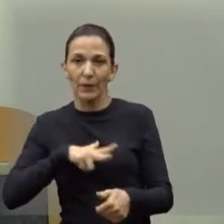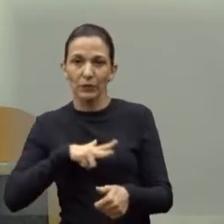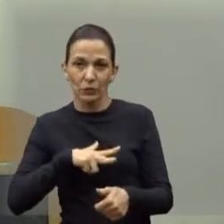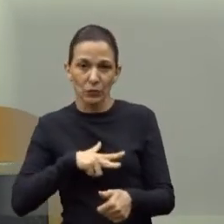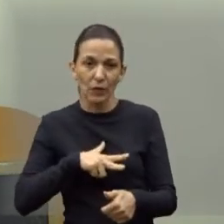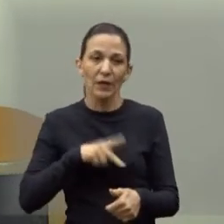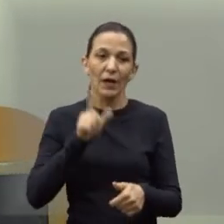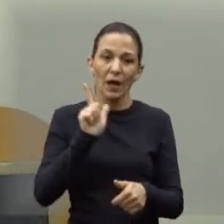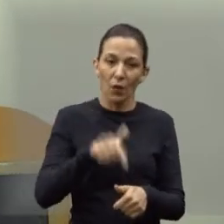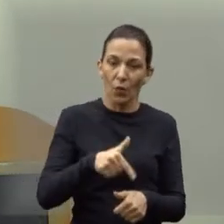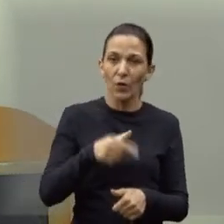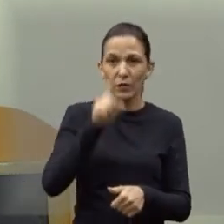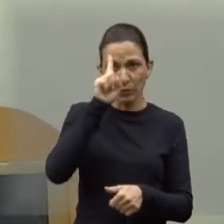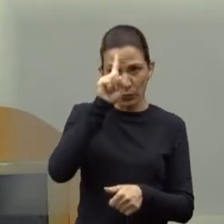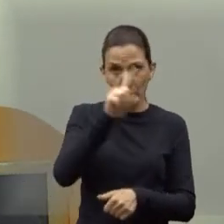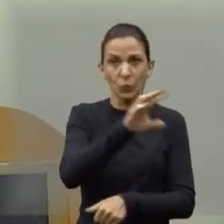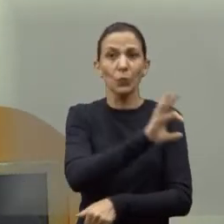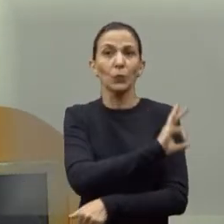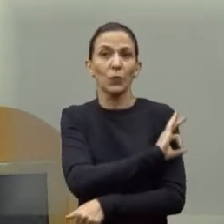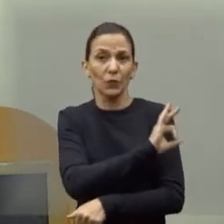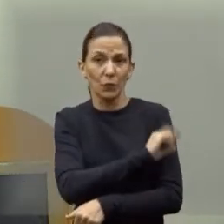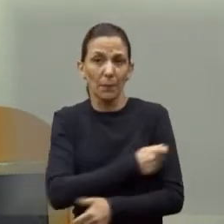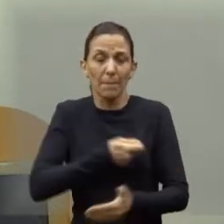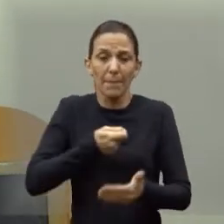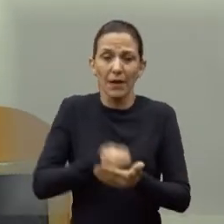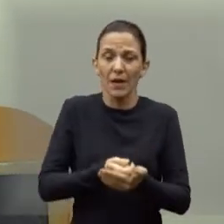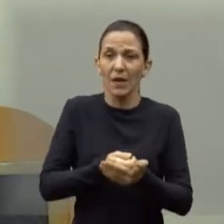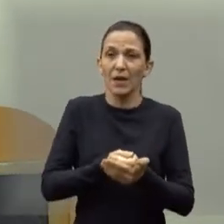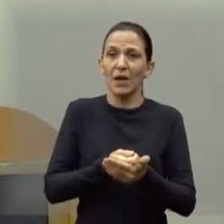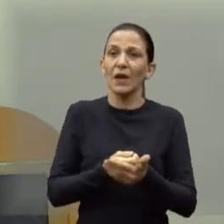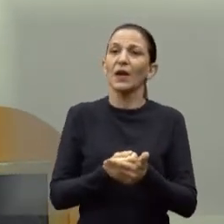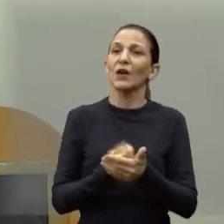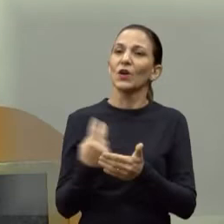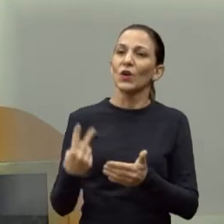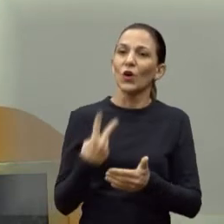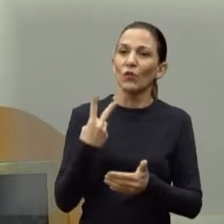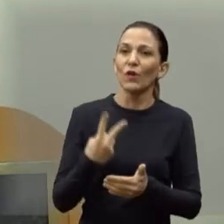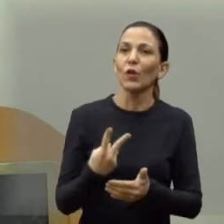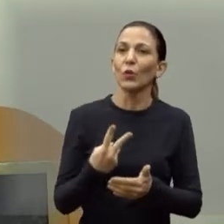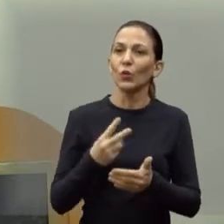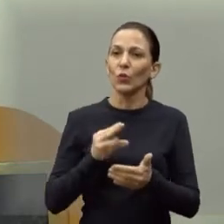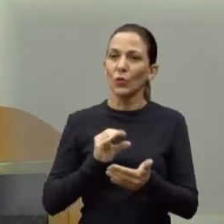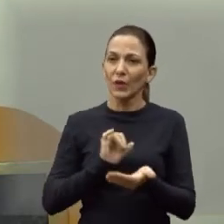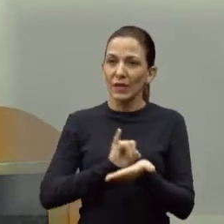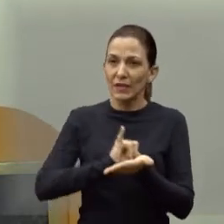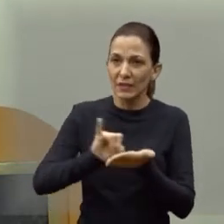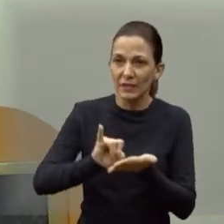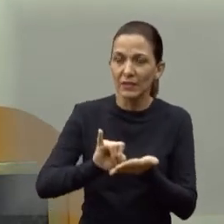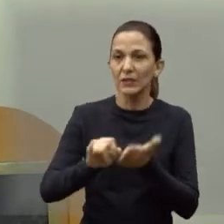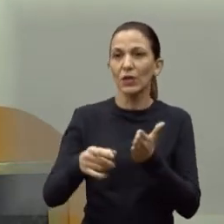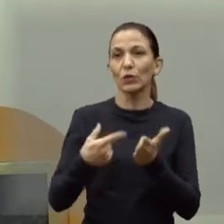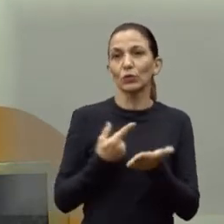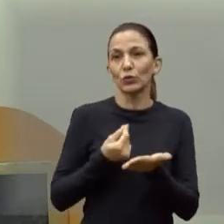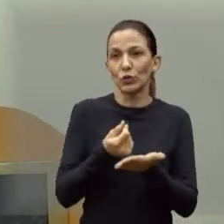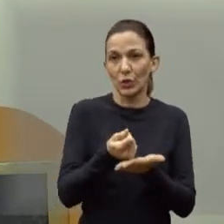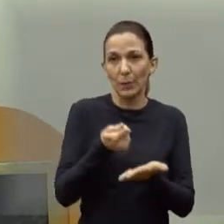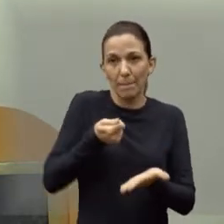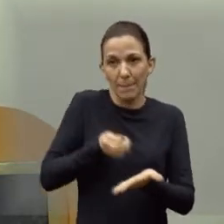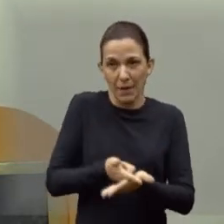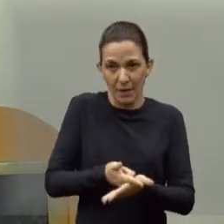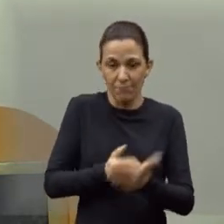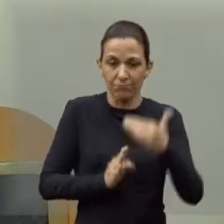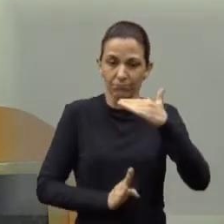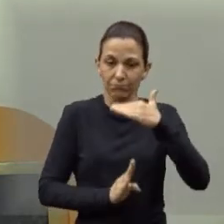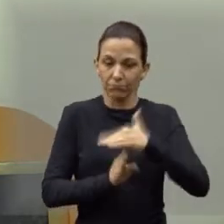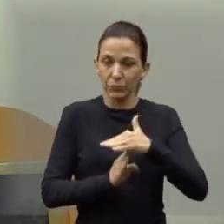ao poder público, mediante o pagamento justo e prévio de indenização em dinheiro. Além disso, o prazo